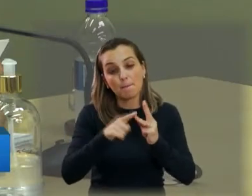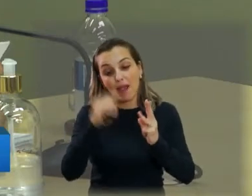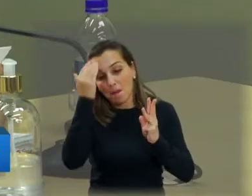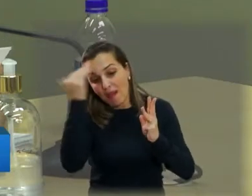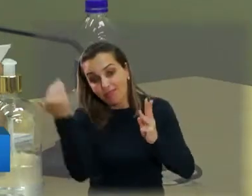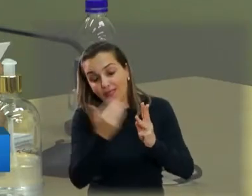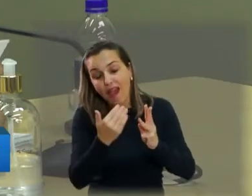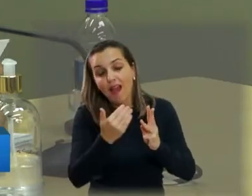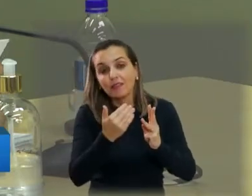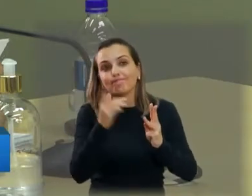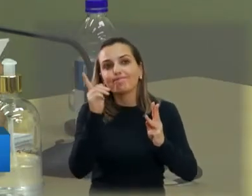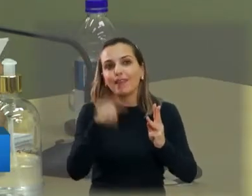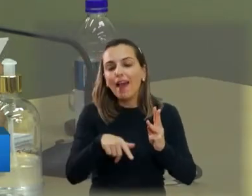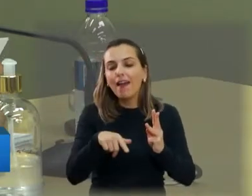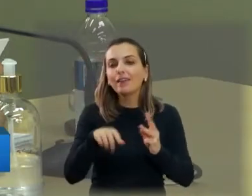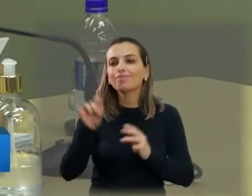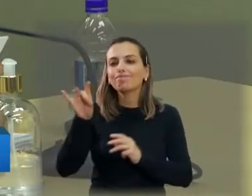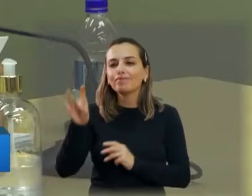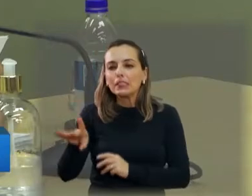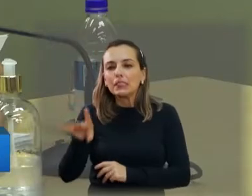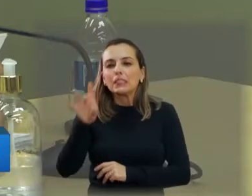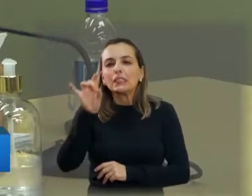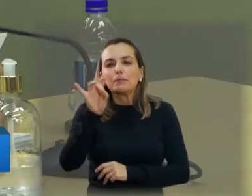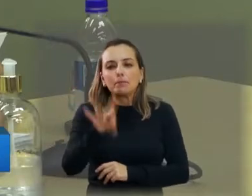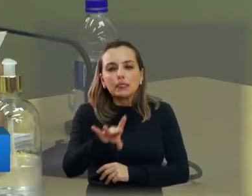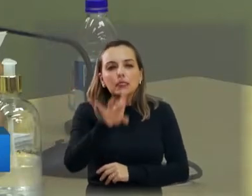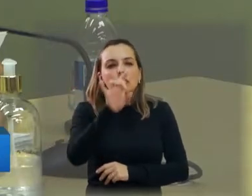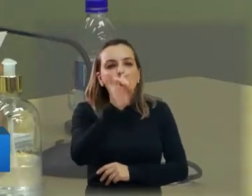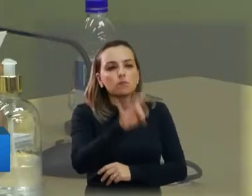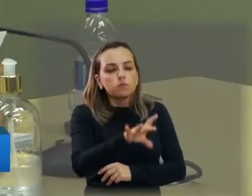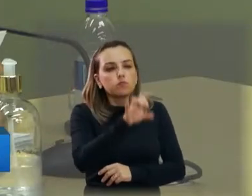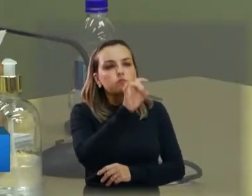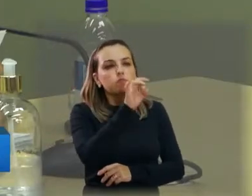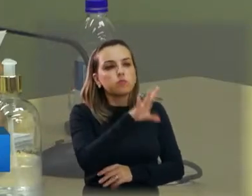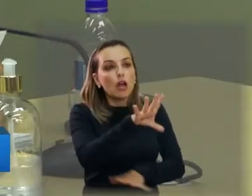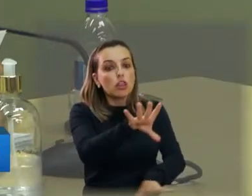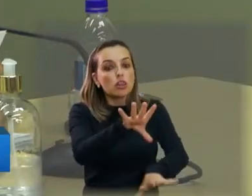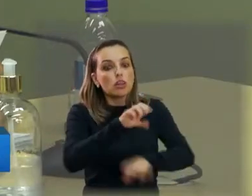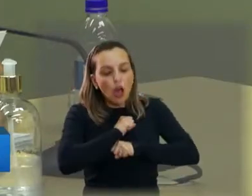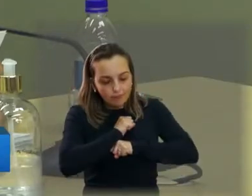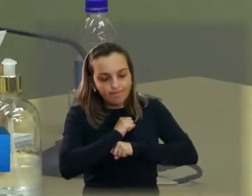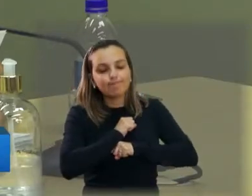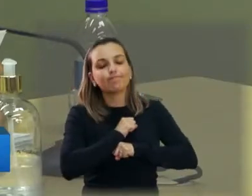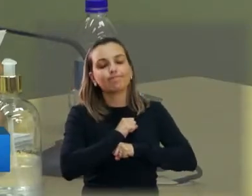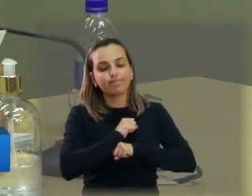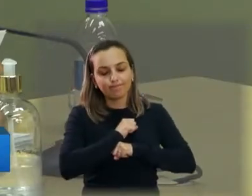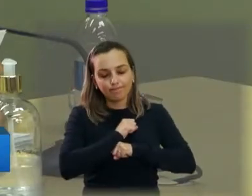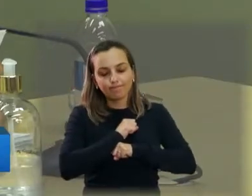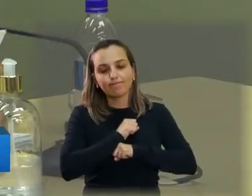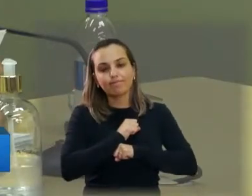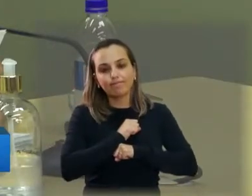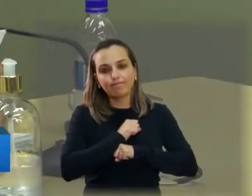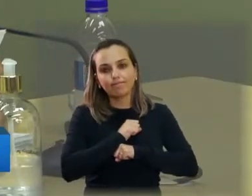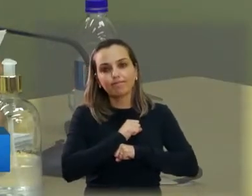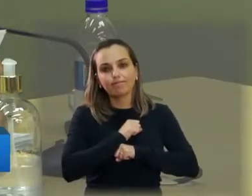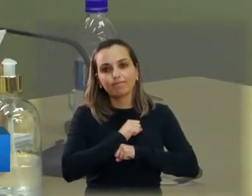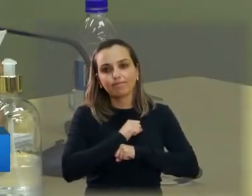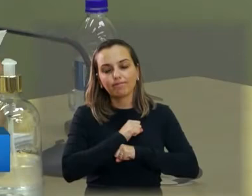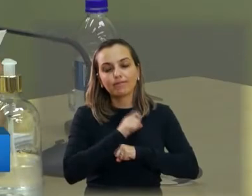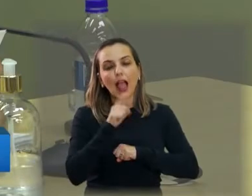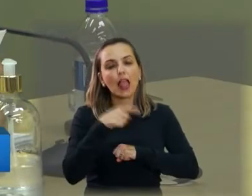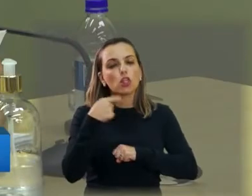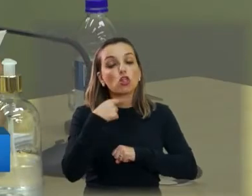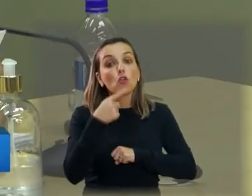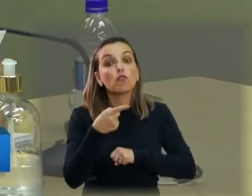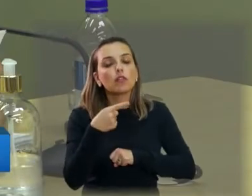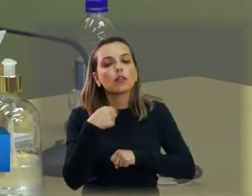gente, cada um de nós vamos nos contaminar. A questão, a dúvida que